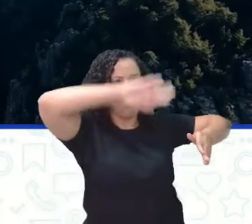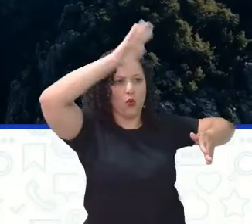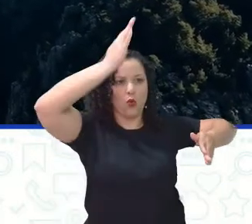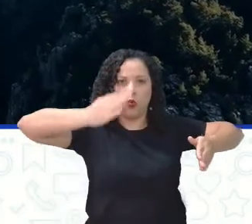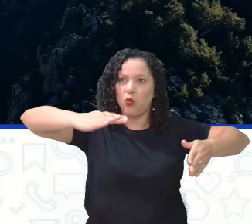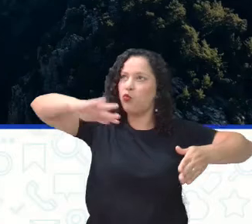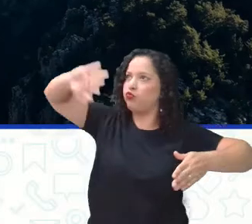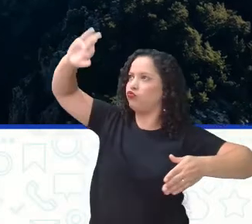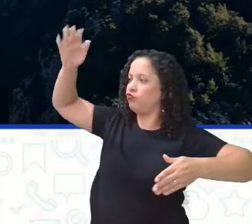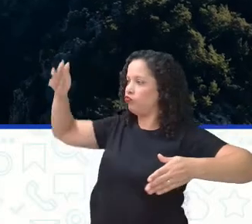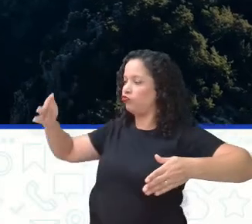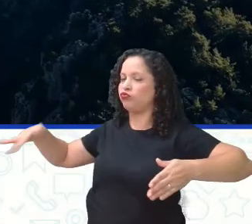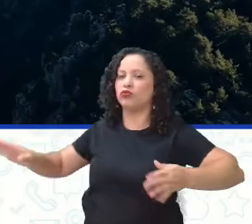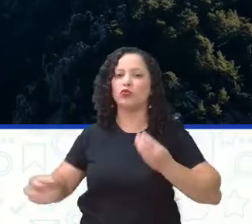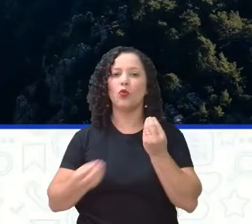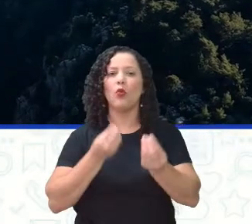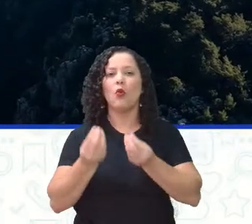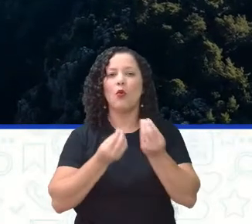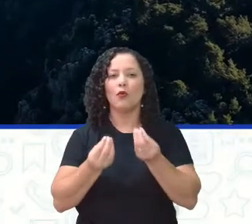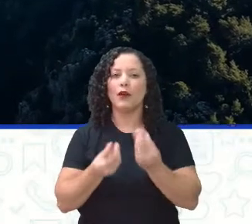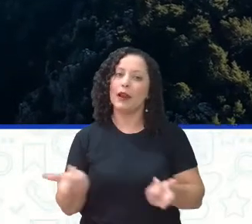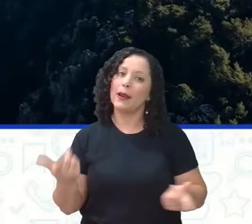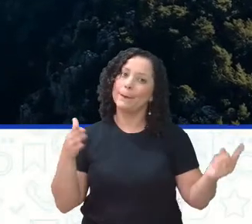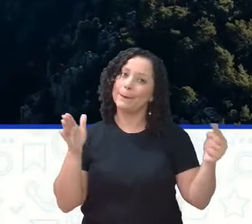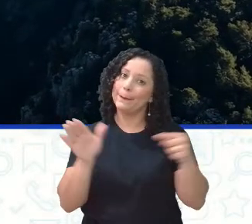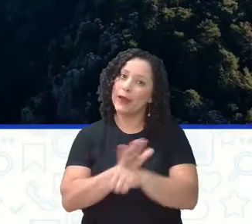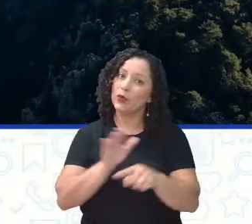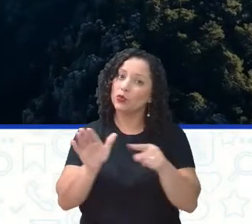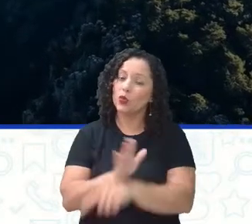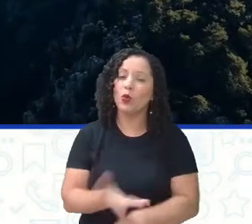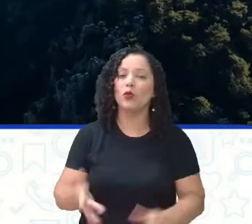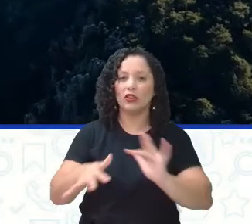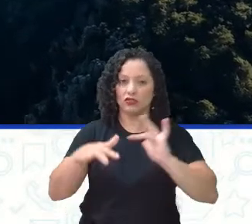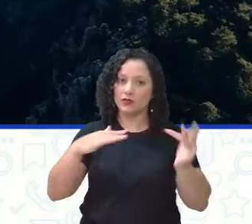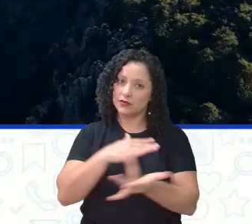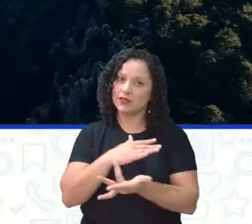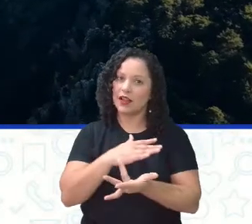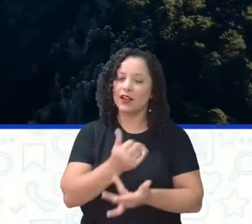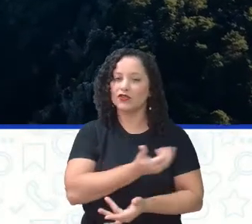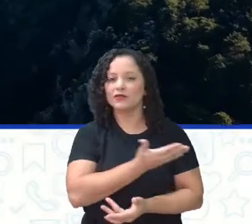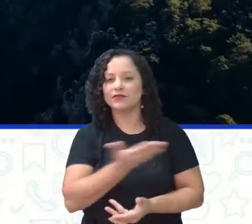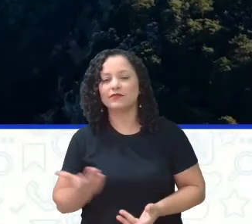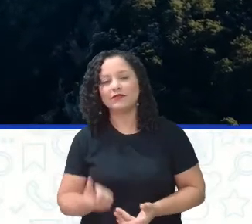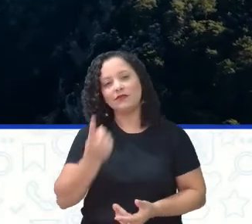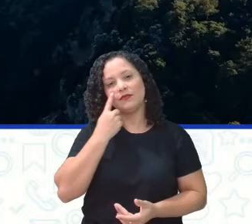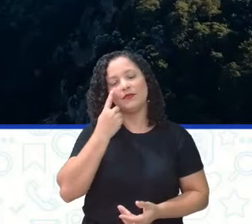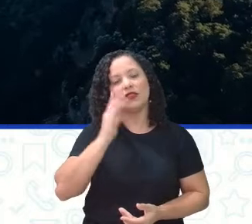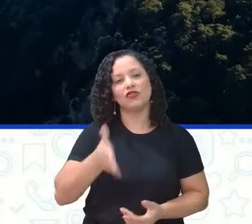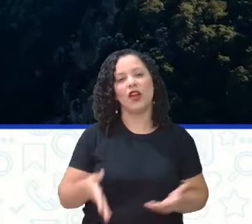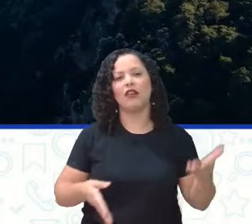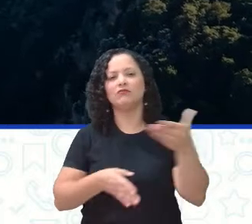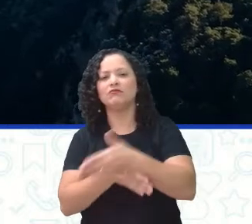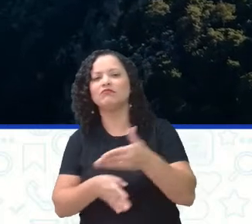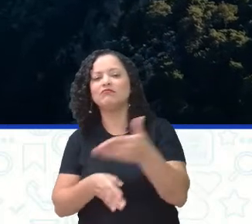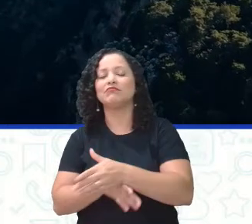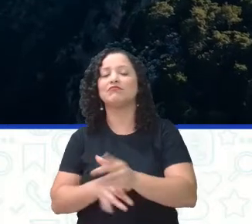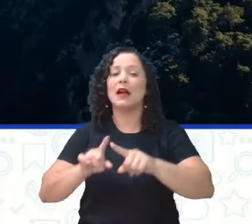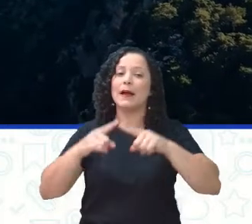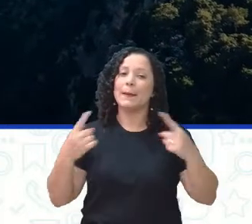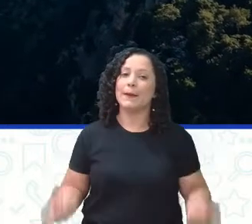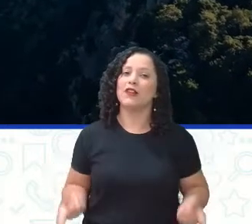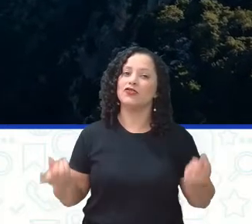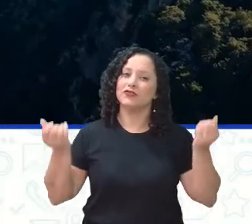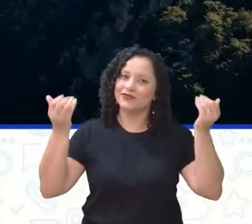mais particular, né, via redes sociais. Você já viu as formas que você pode interagir e tirar sua dúvida, mas aí,